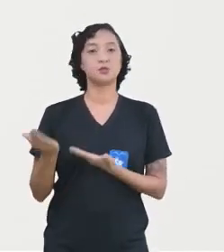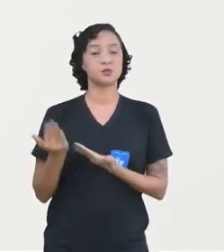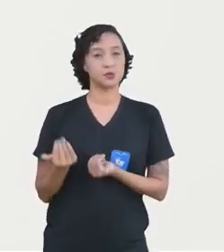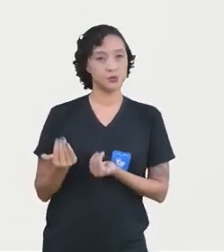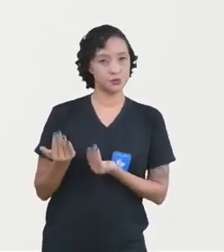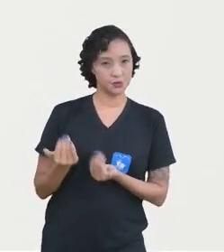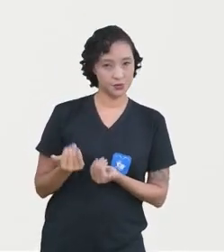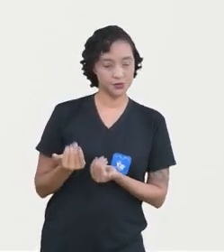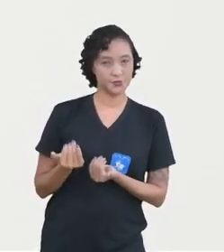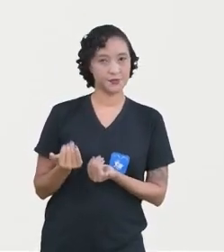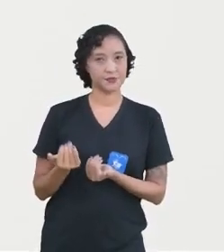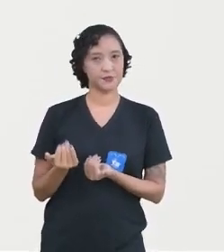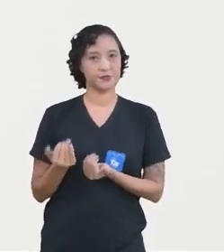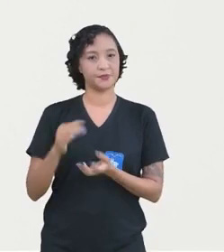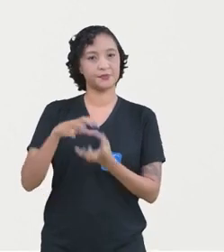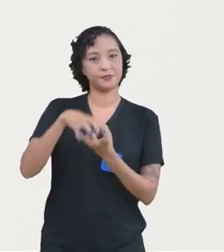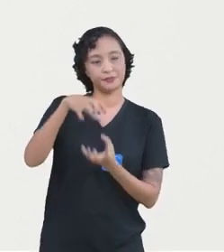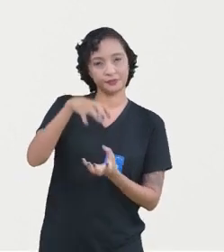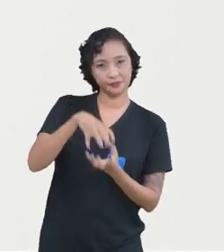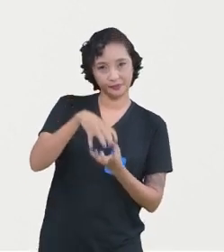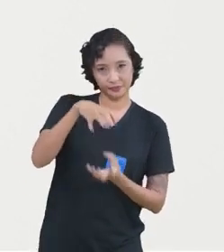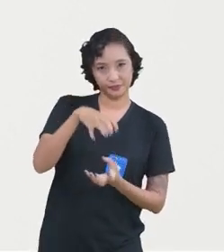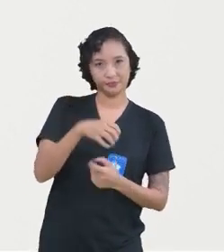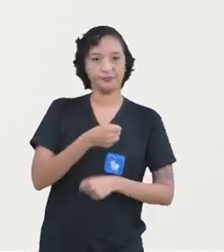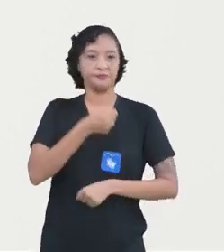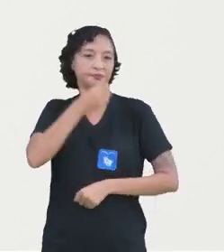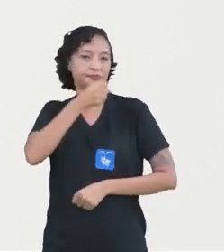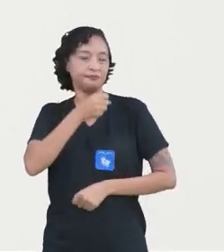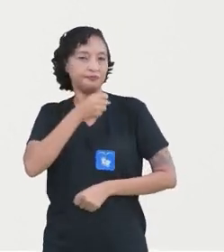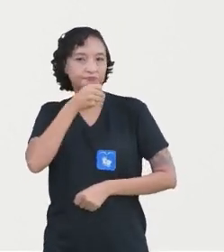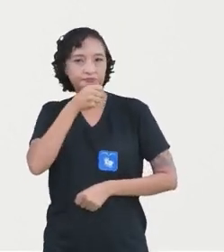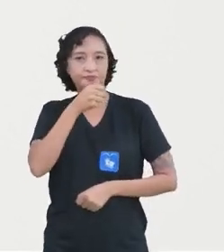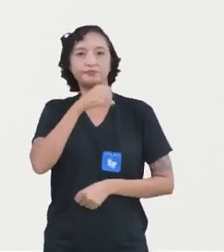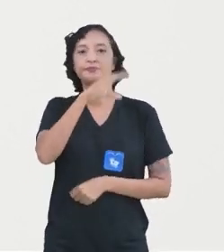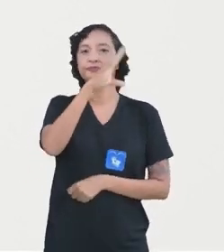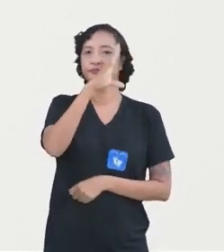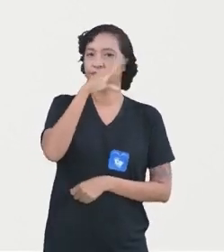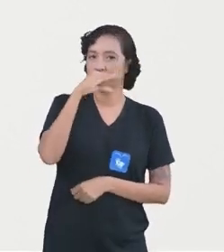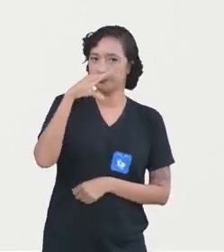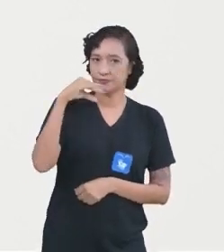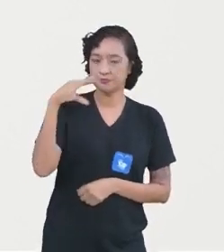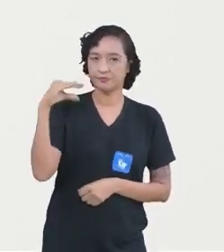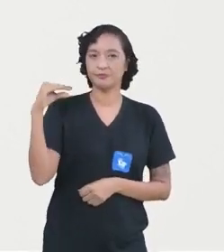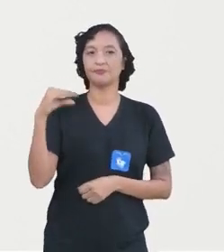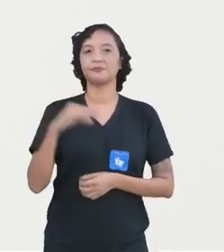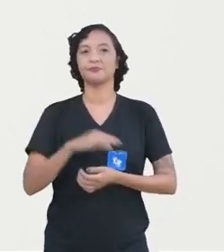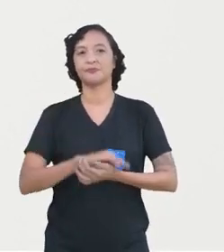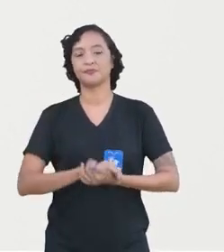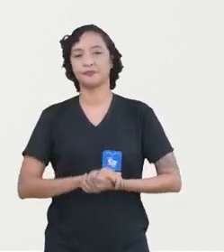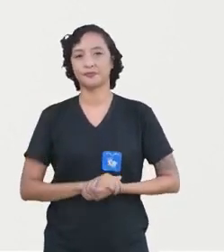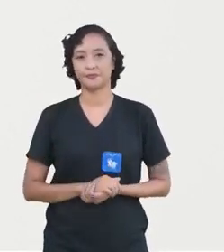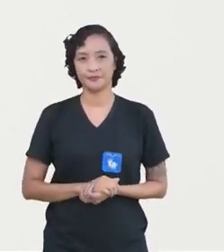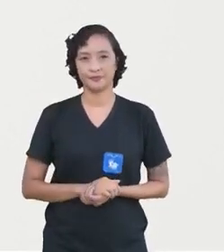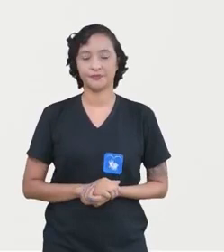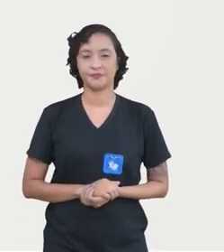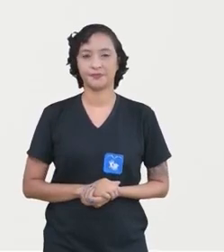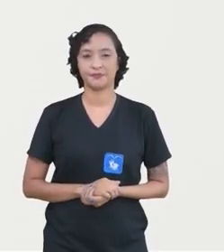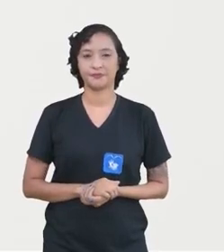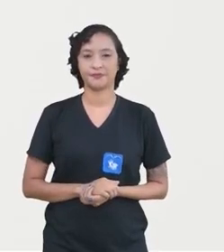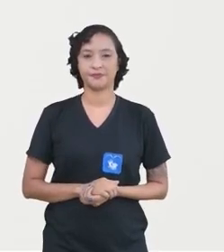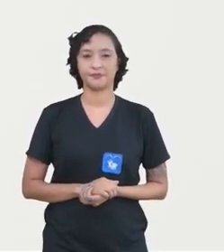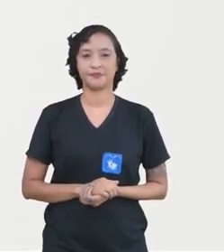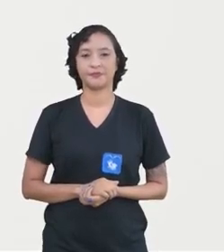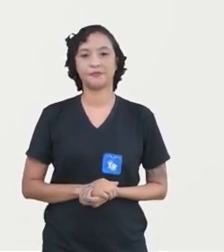vocês a sequência, começando pela adolescência, passando para adulto, depois indo para o idoso e terminando